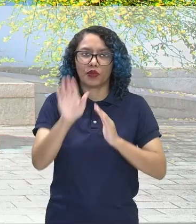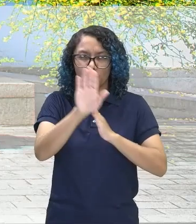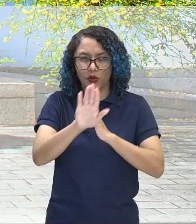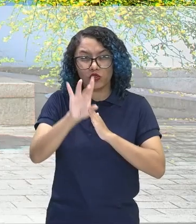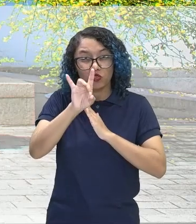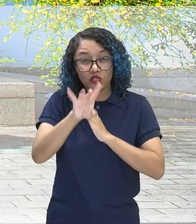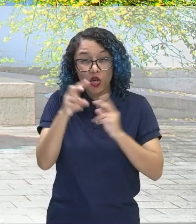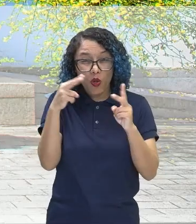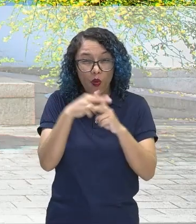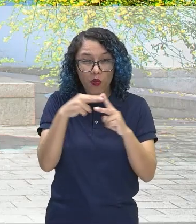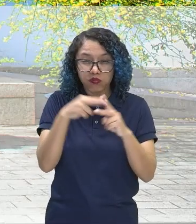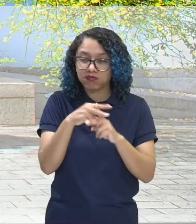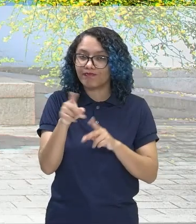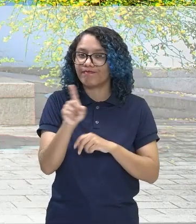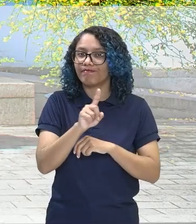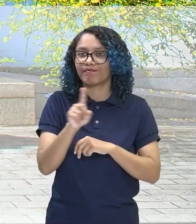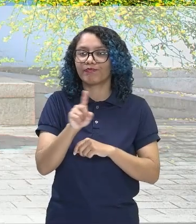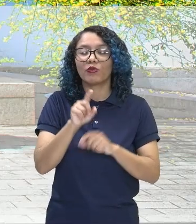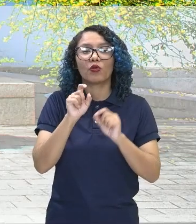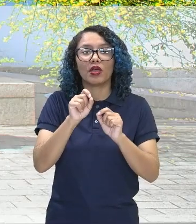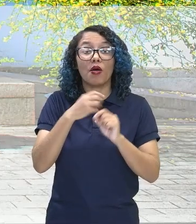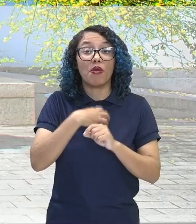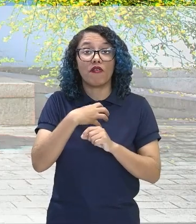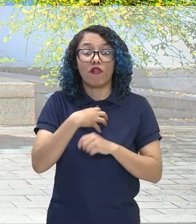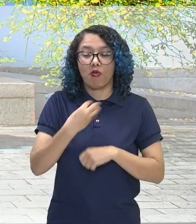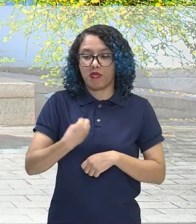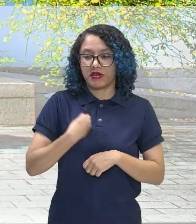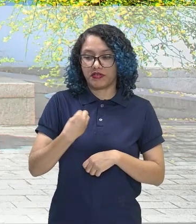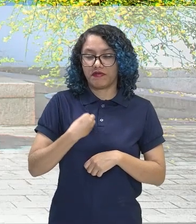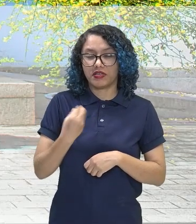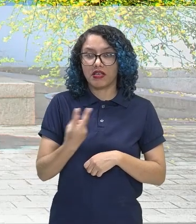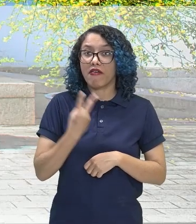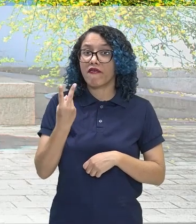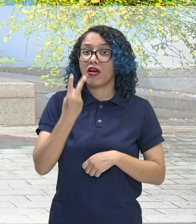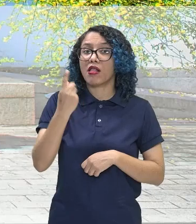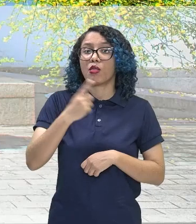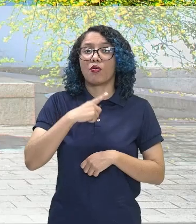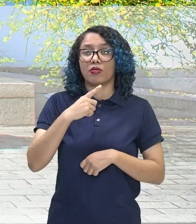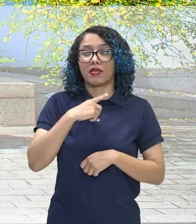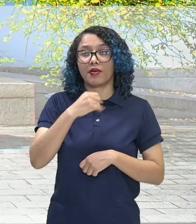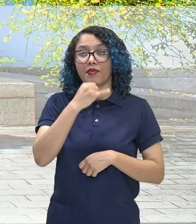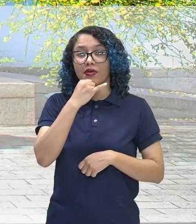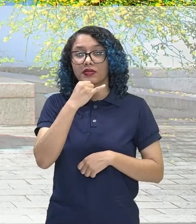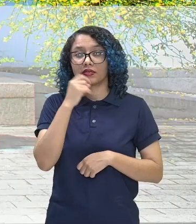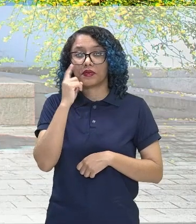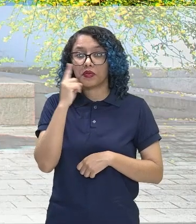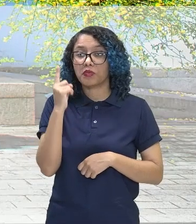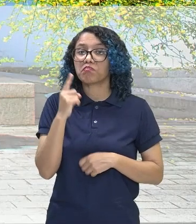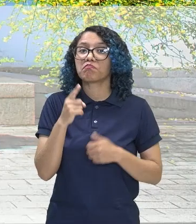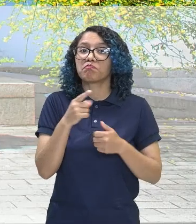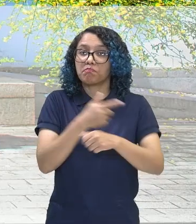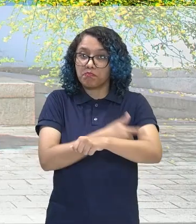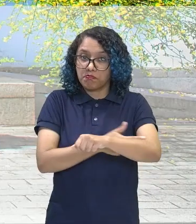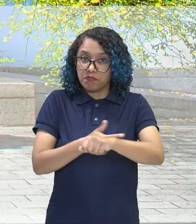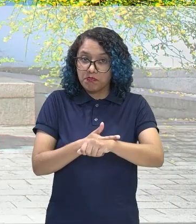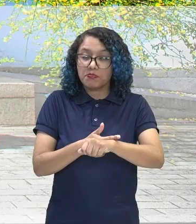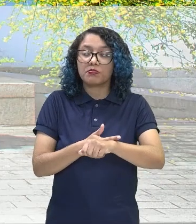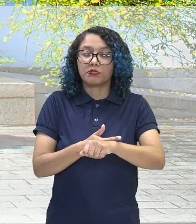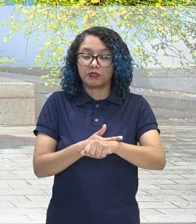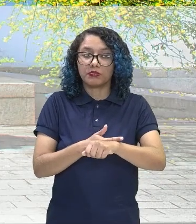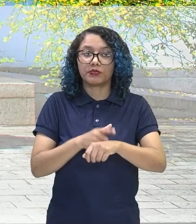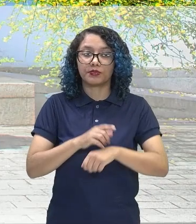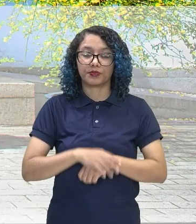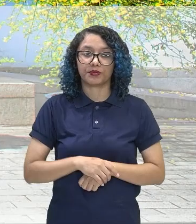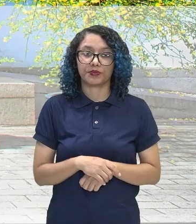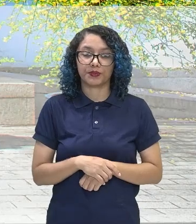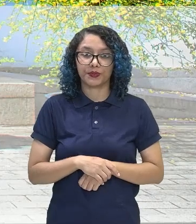luta. É um caminho de vida com valores como a disciplina. Bom, quando a gente